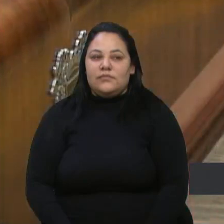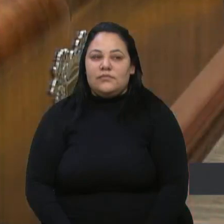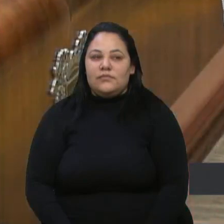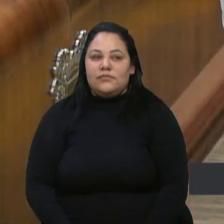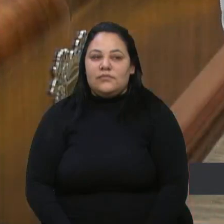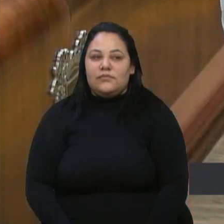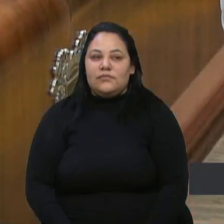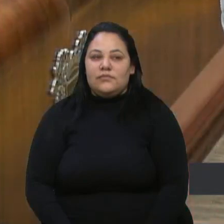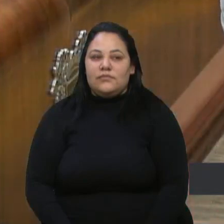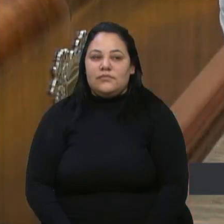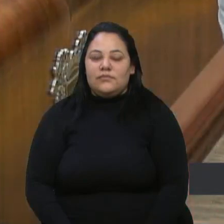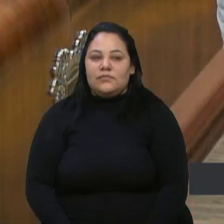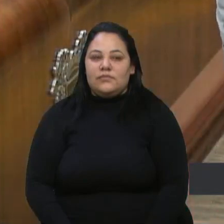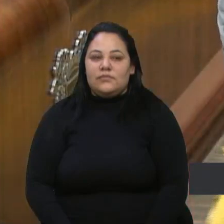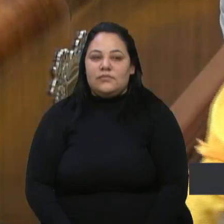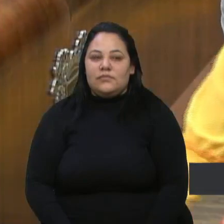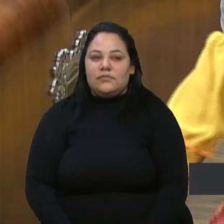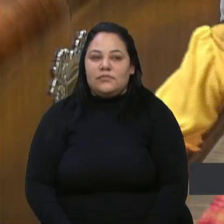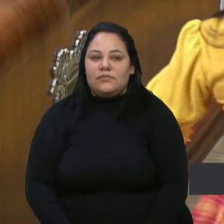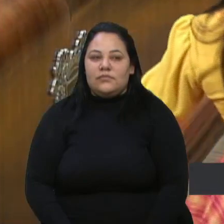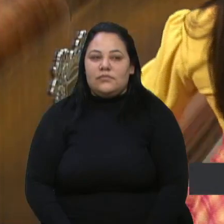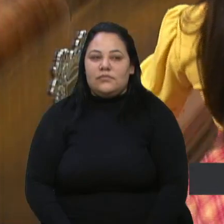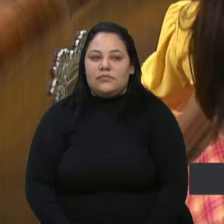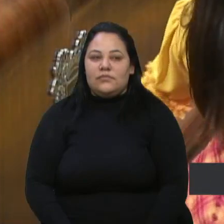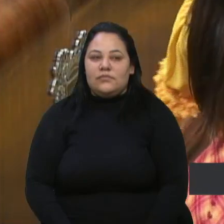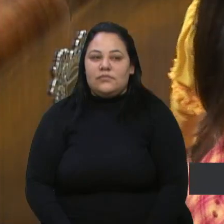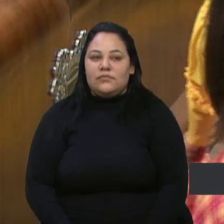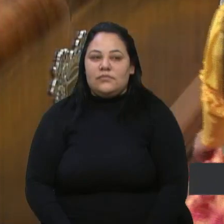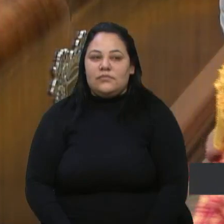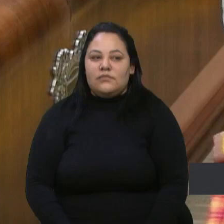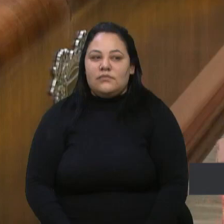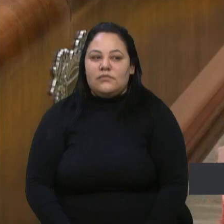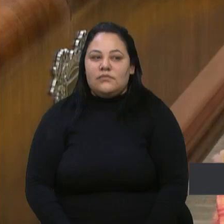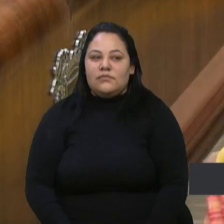Vou para cima da serra,